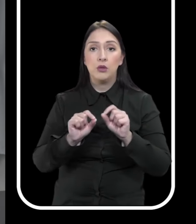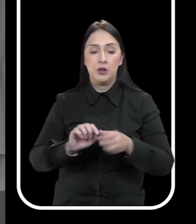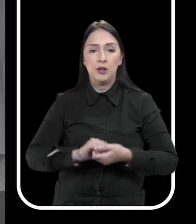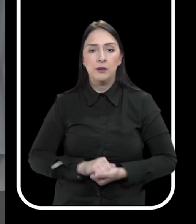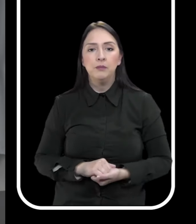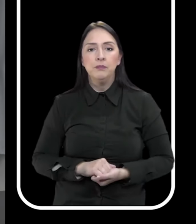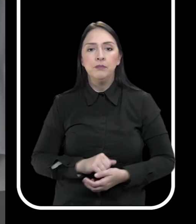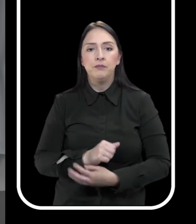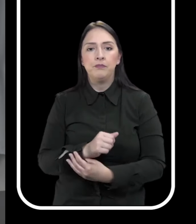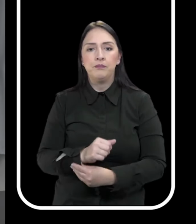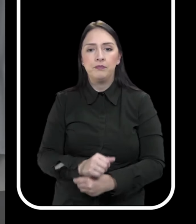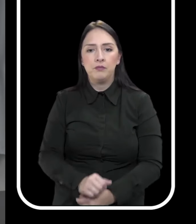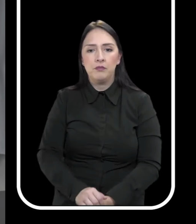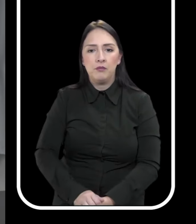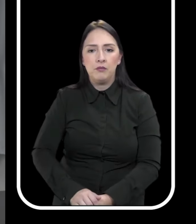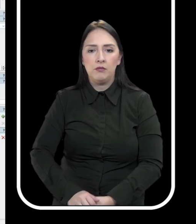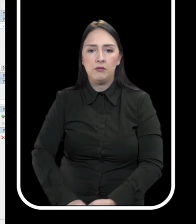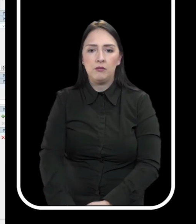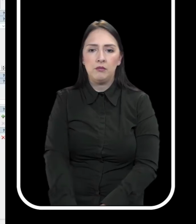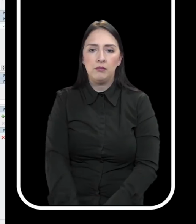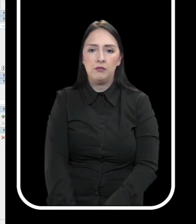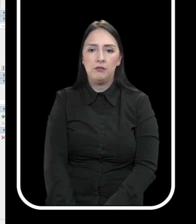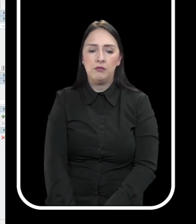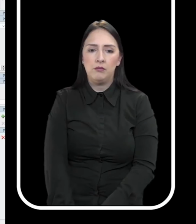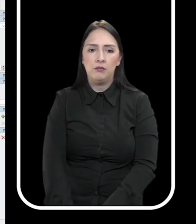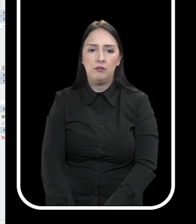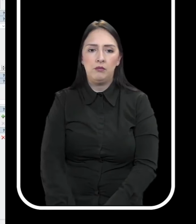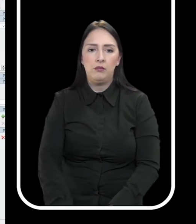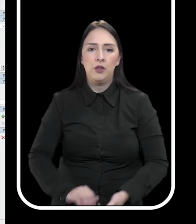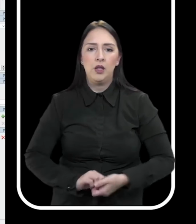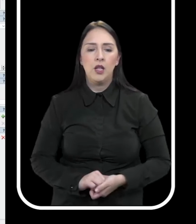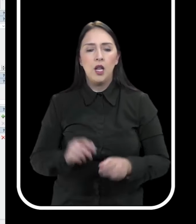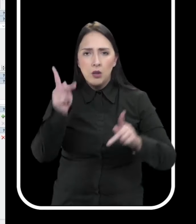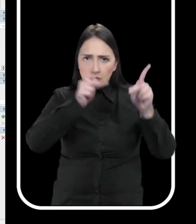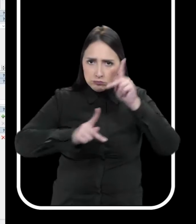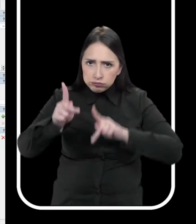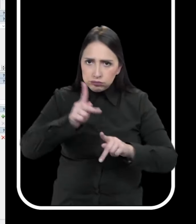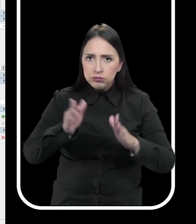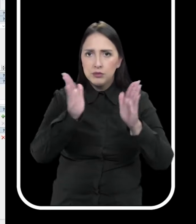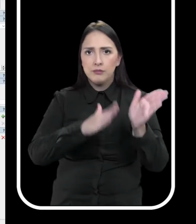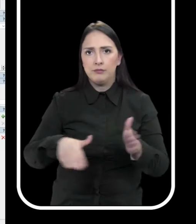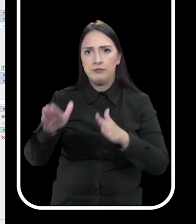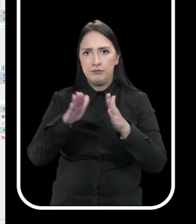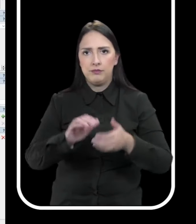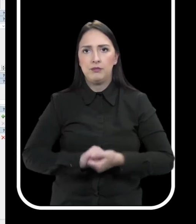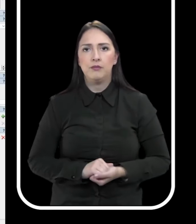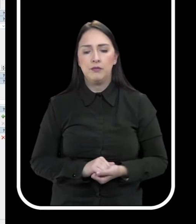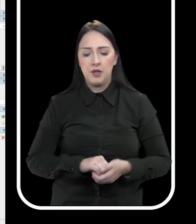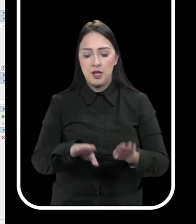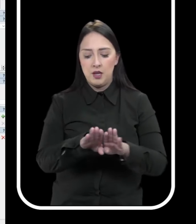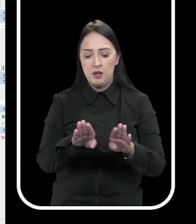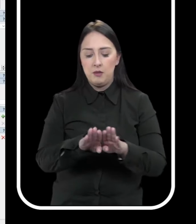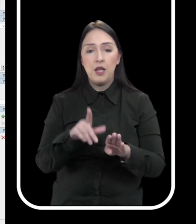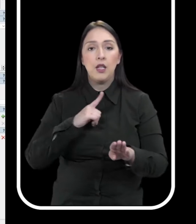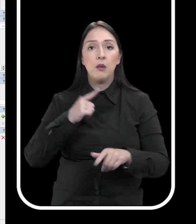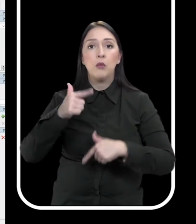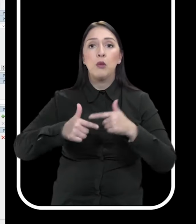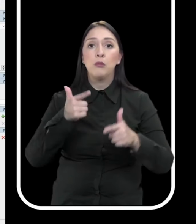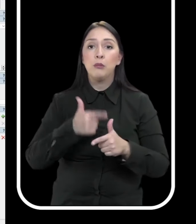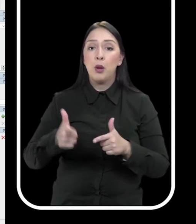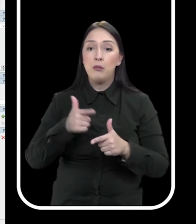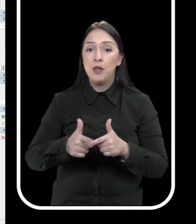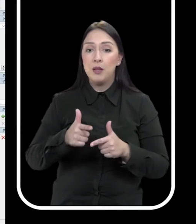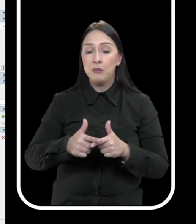aqui seria esta simulação que eu vou mostrar para vocês agora, que é de mapeamento de processos. Como aqui nós temos um